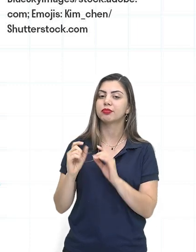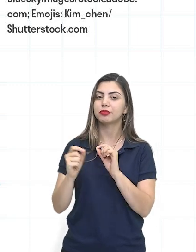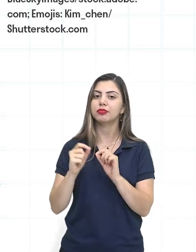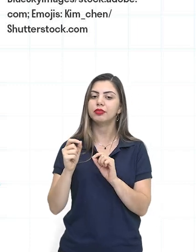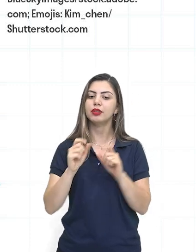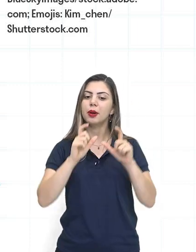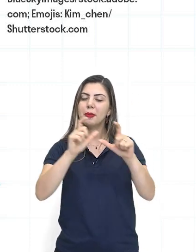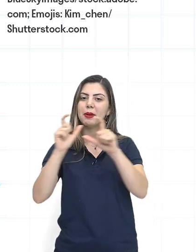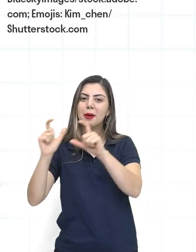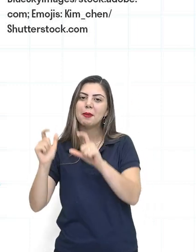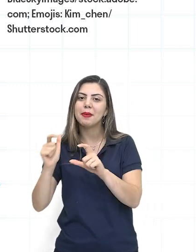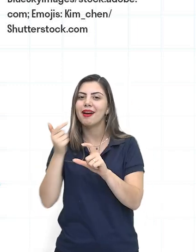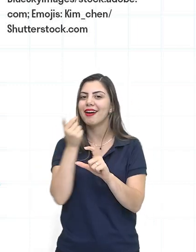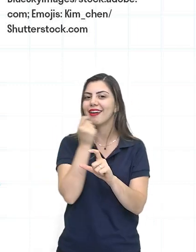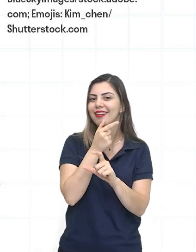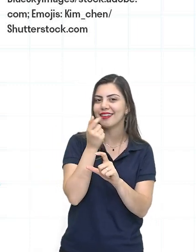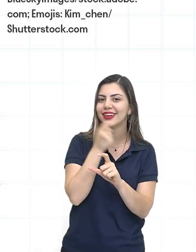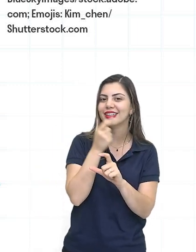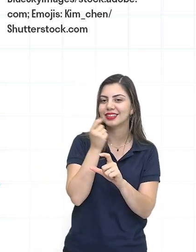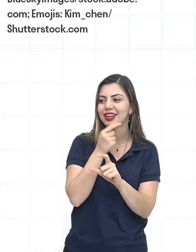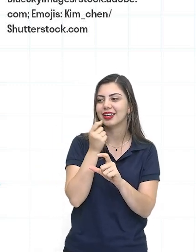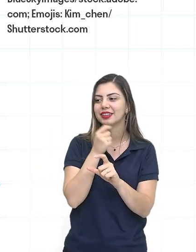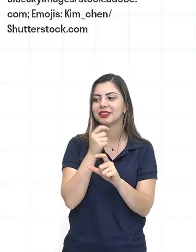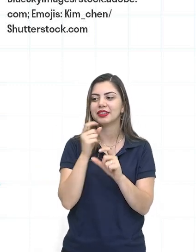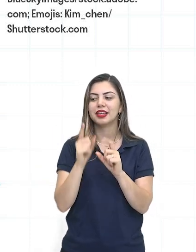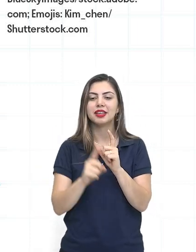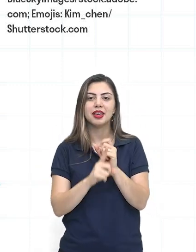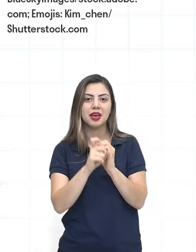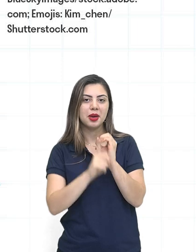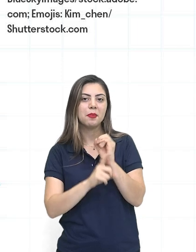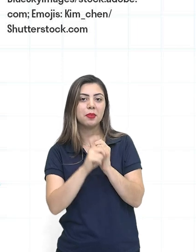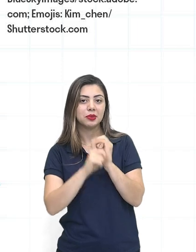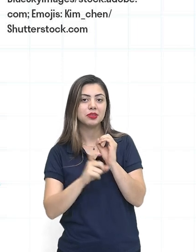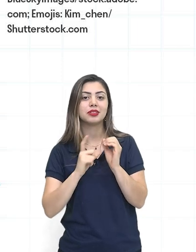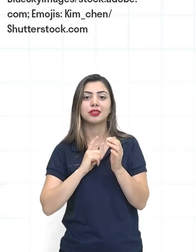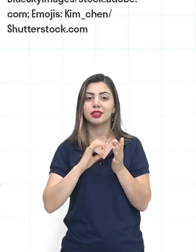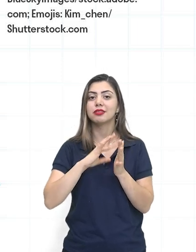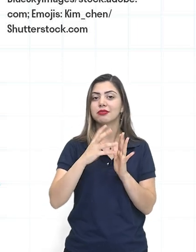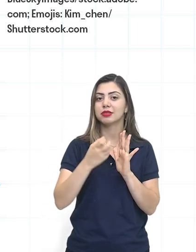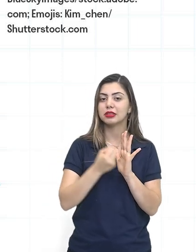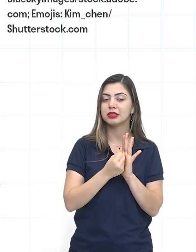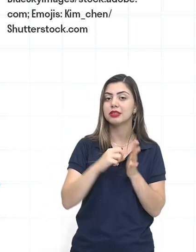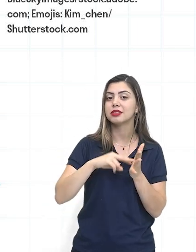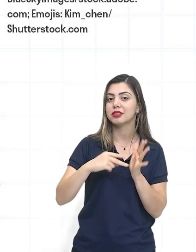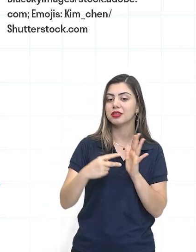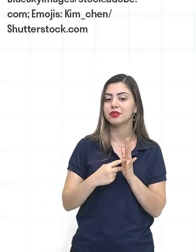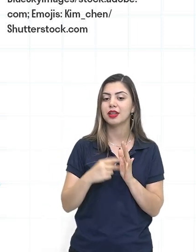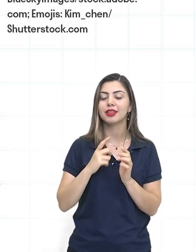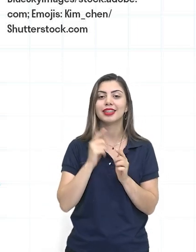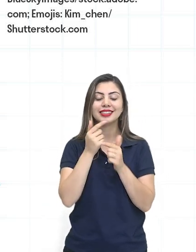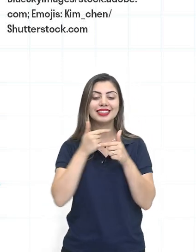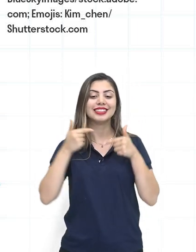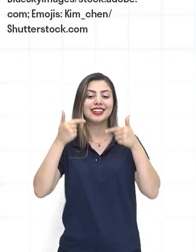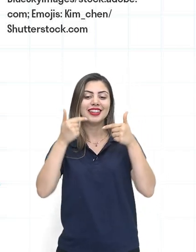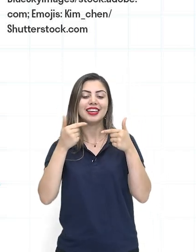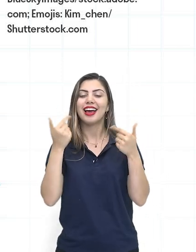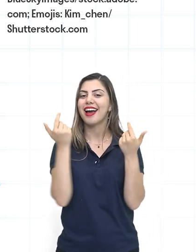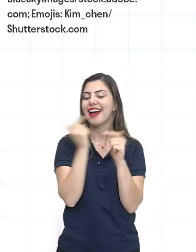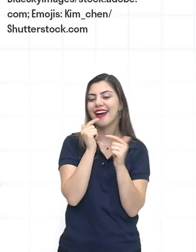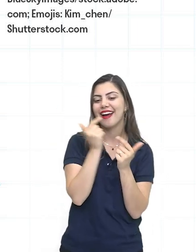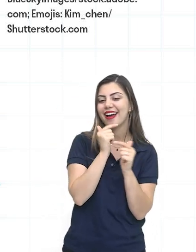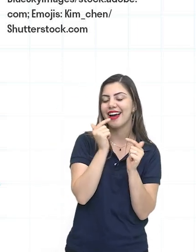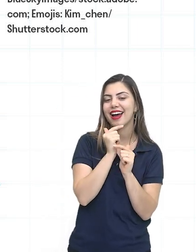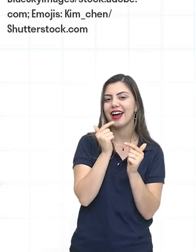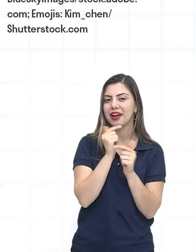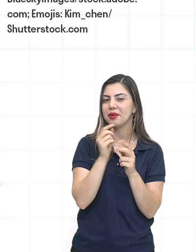desenhos engraçados, né? E cada um deles simboliza algo, né? O que está sorrindo, o que está dando gargalhada,